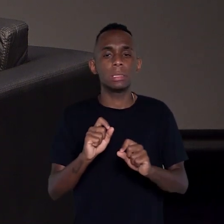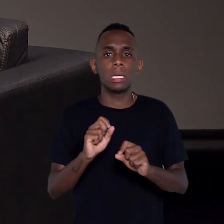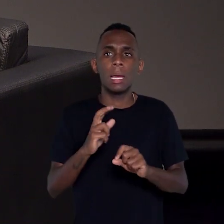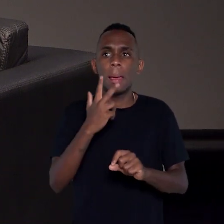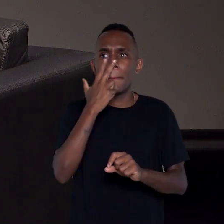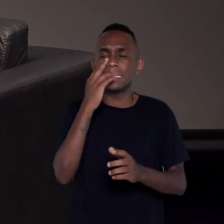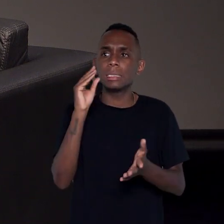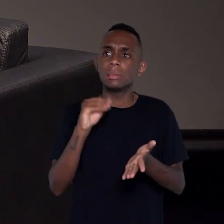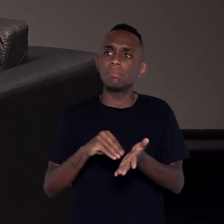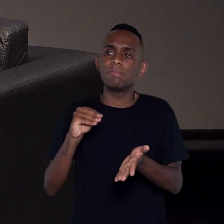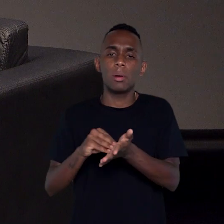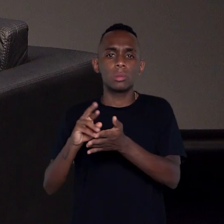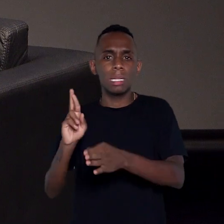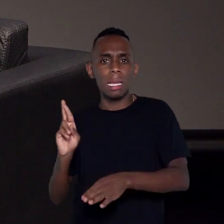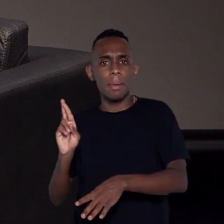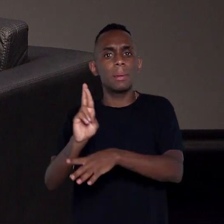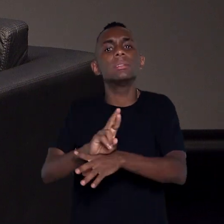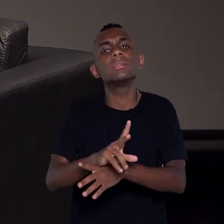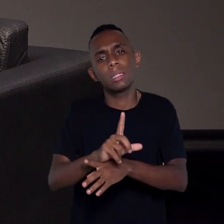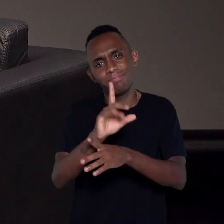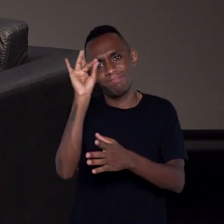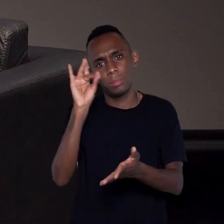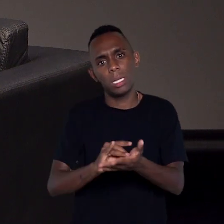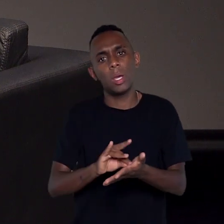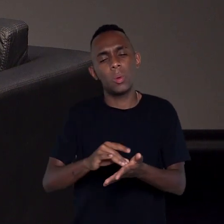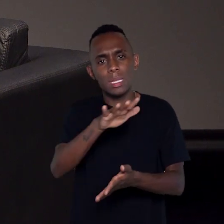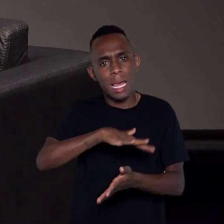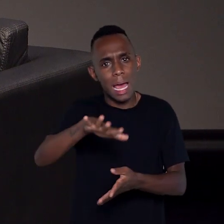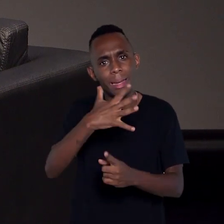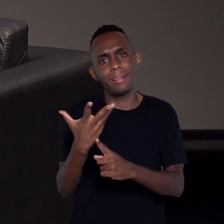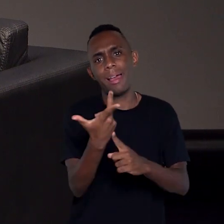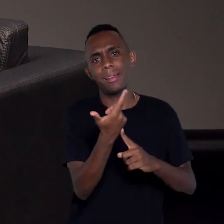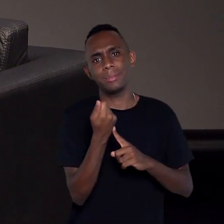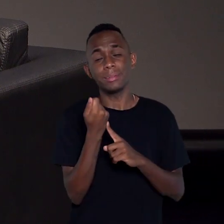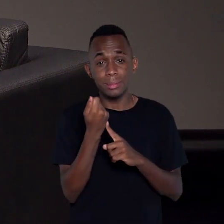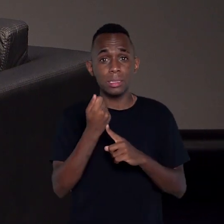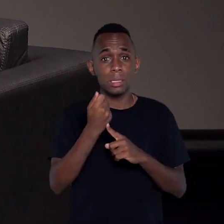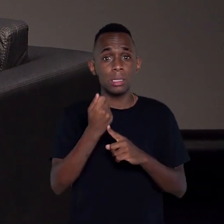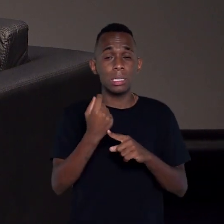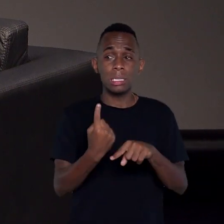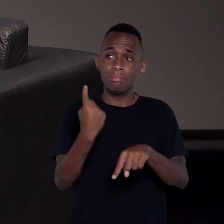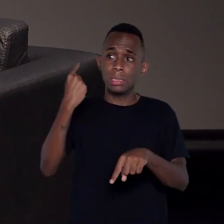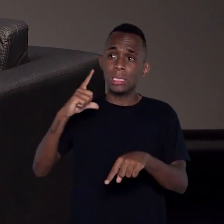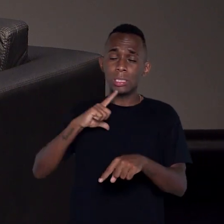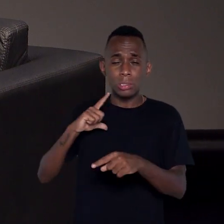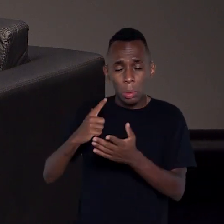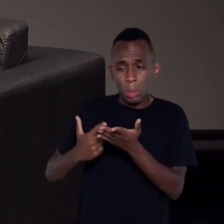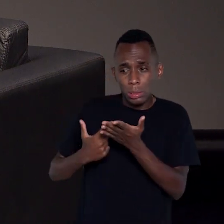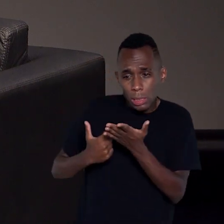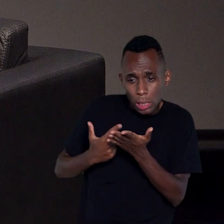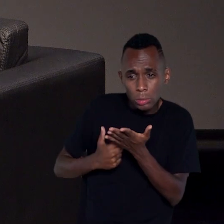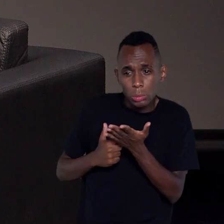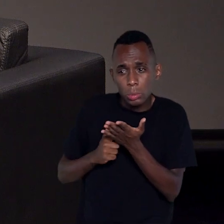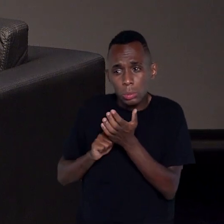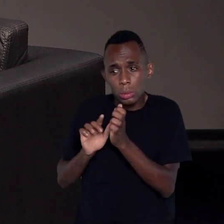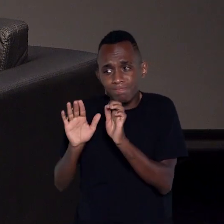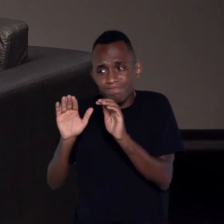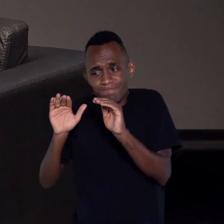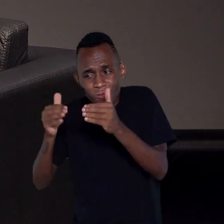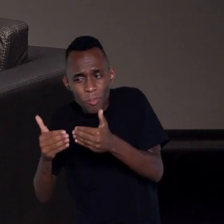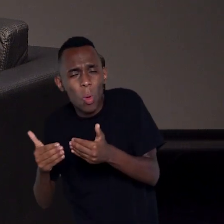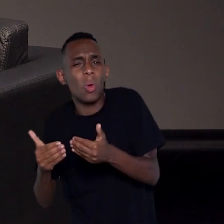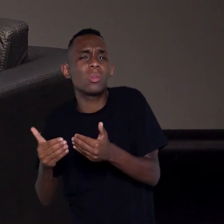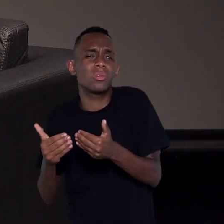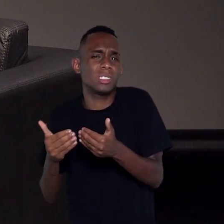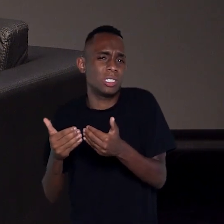grandeza representado da maneira que deveria ser representado nas artes, né? A gente tinha uma literatura que era muito restrita, que dava